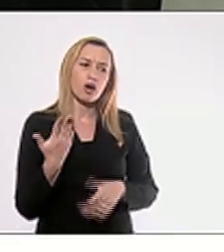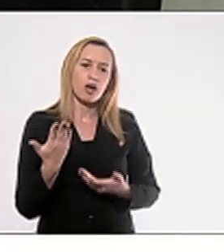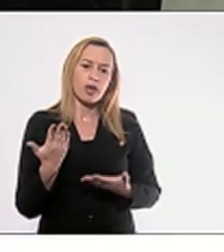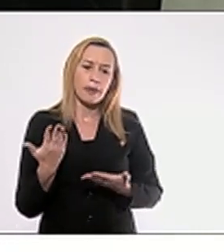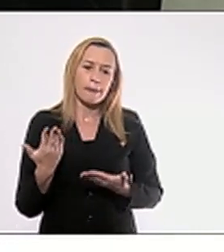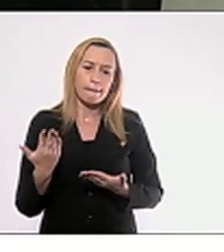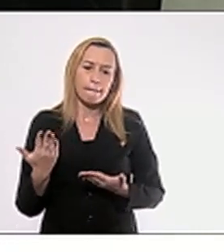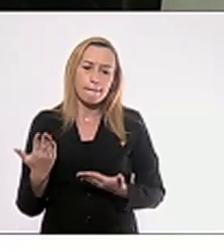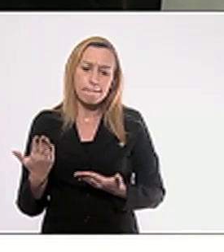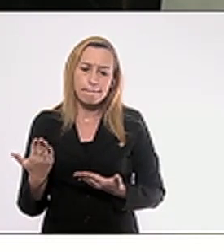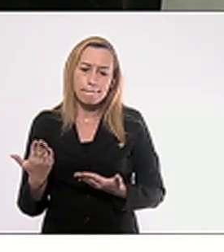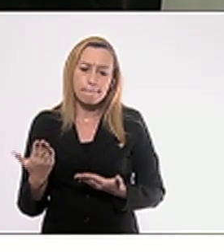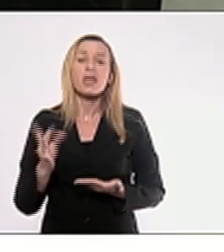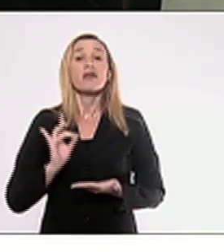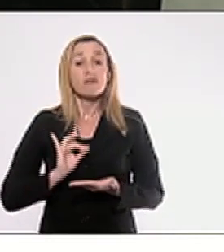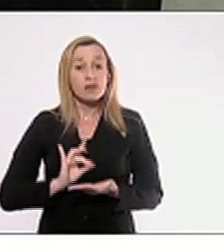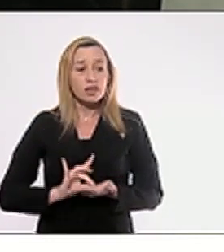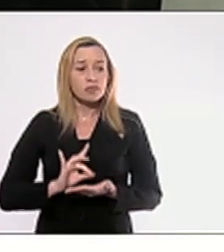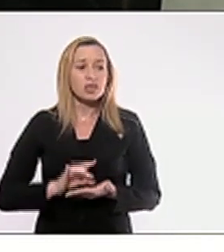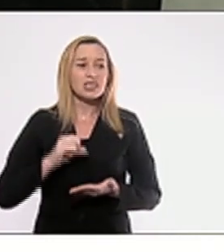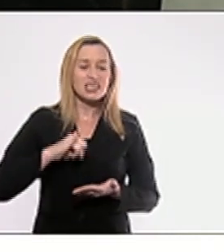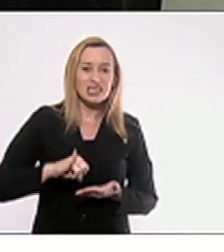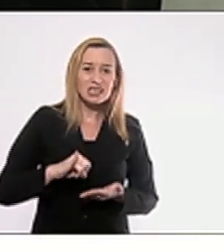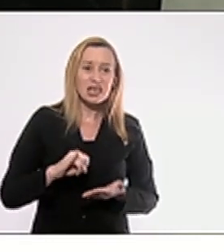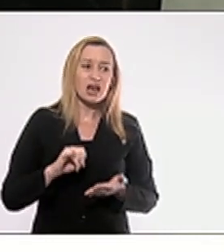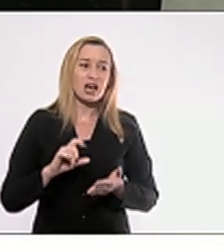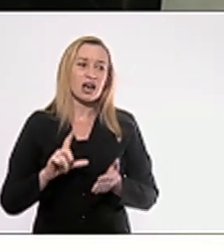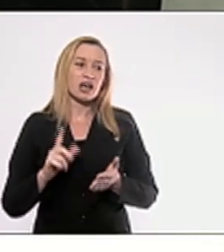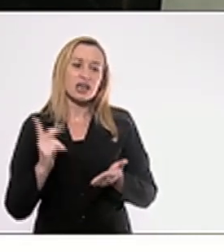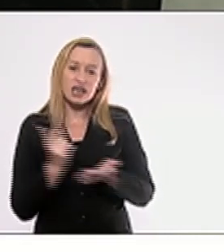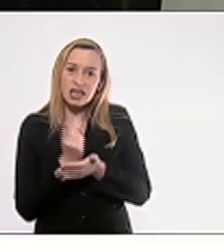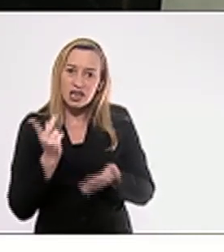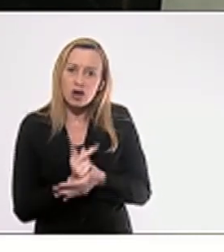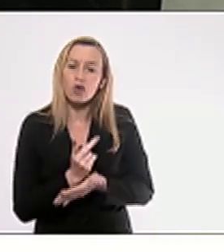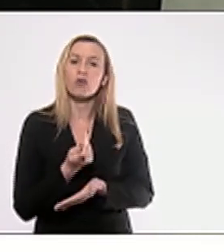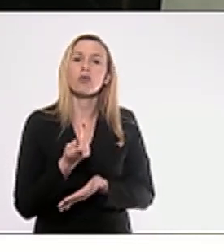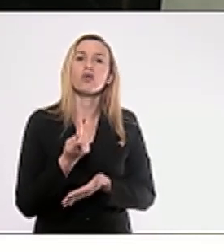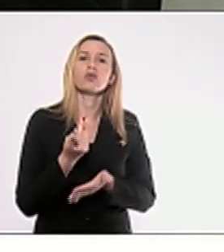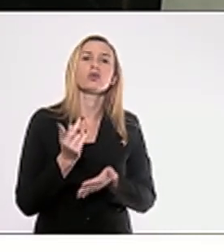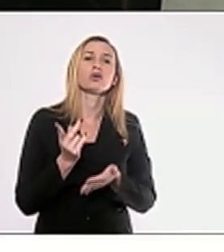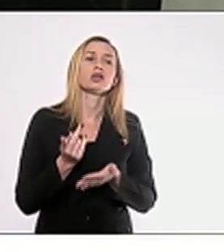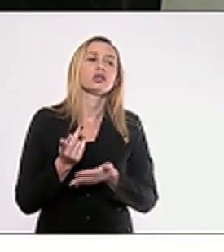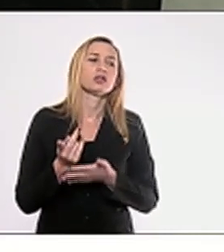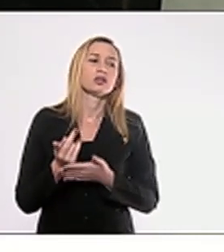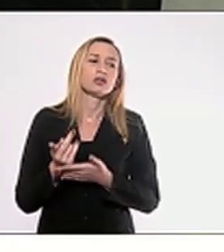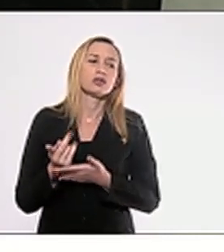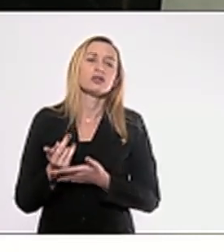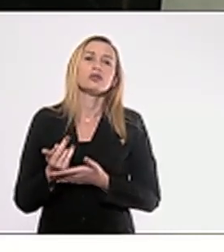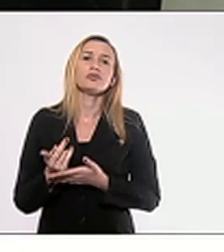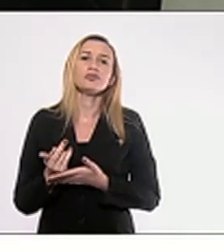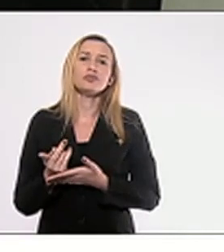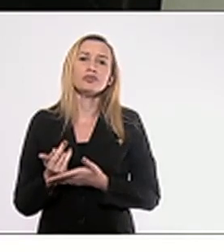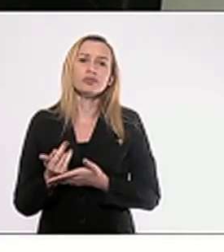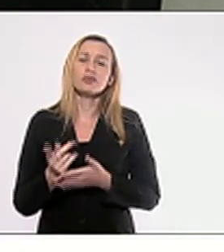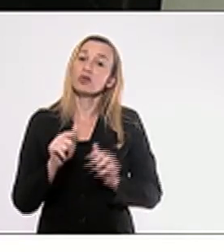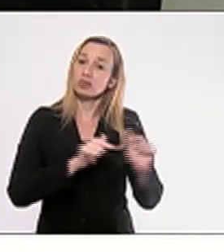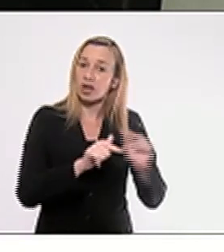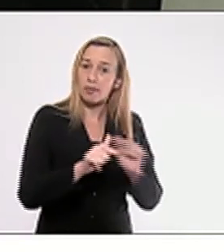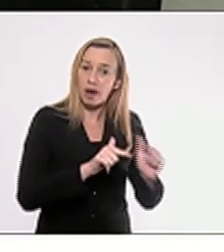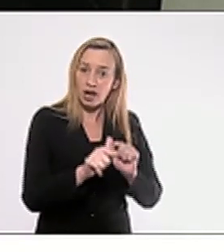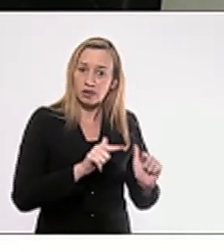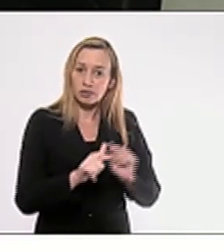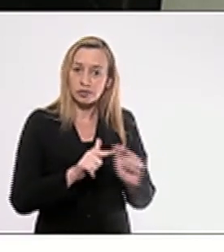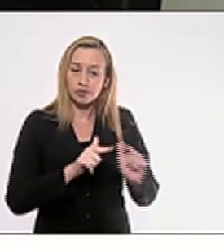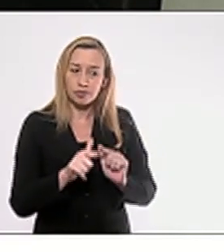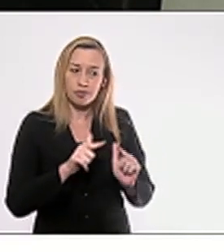Evidentemente que se há fraude, se há algum tipo de malversação com relação ao serviço prestado